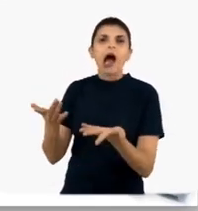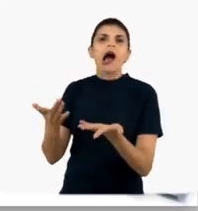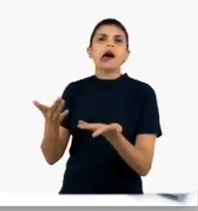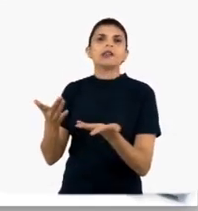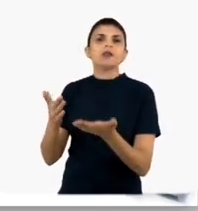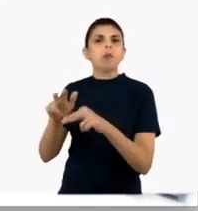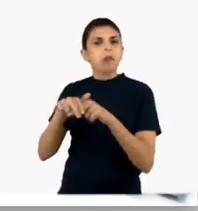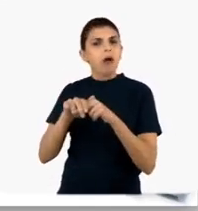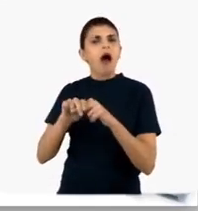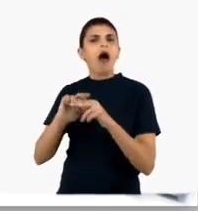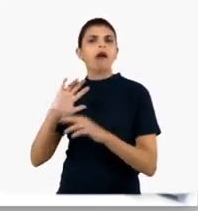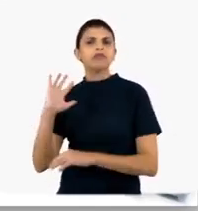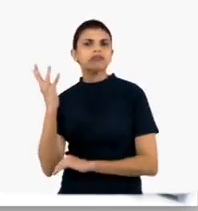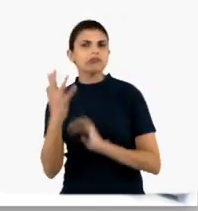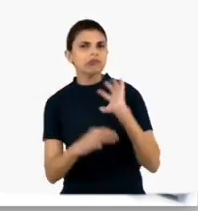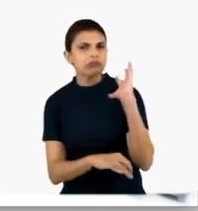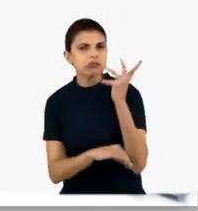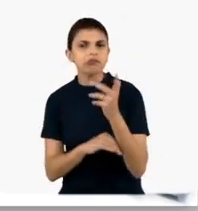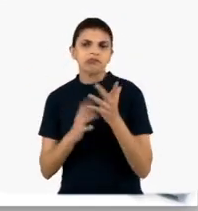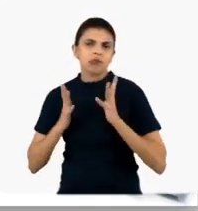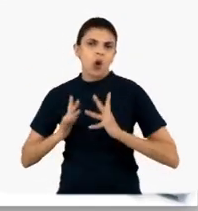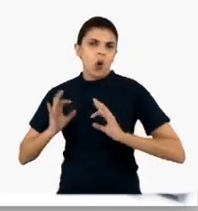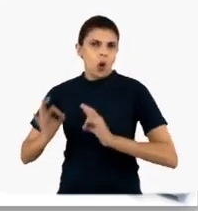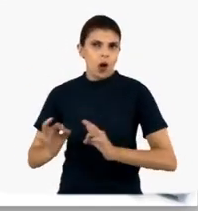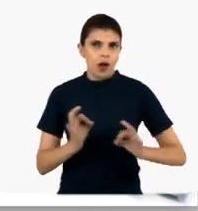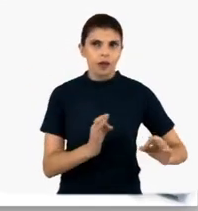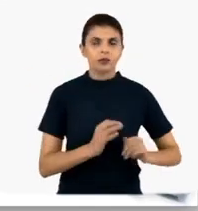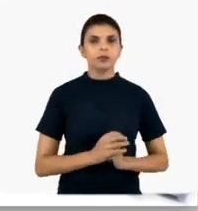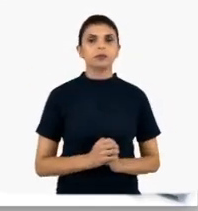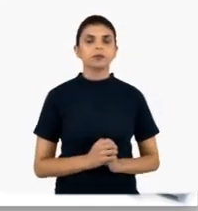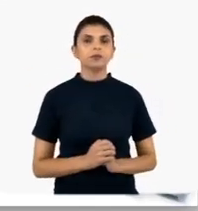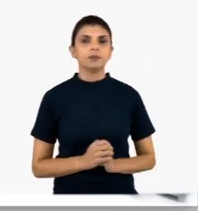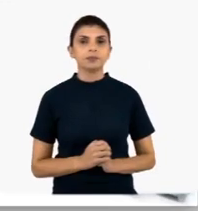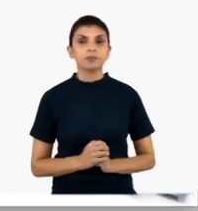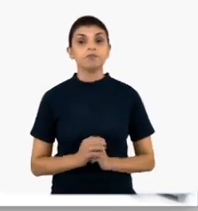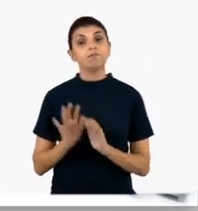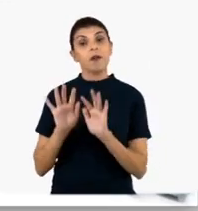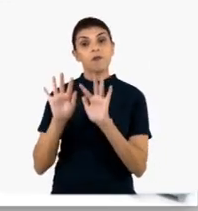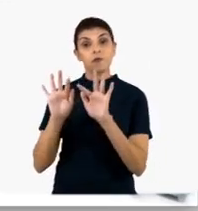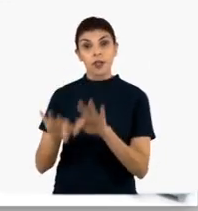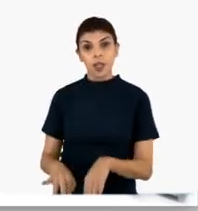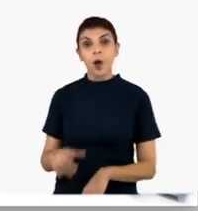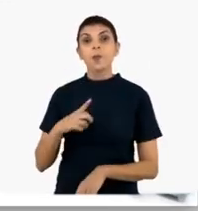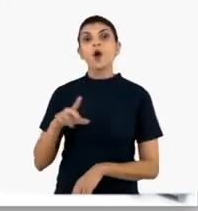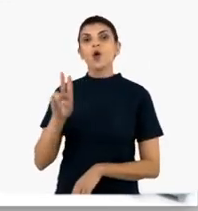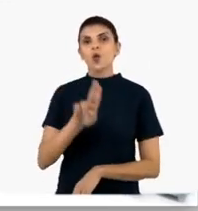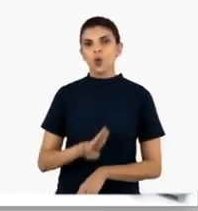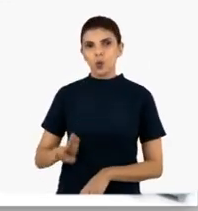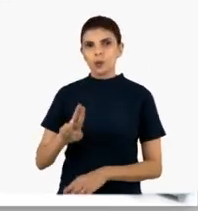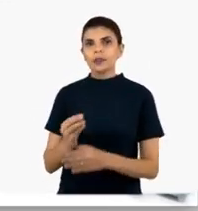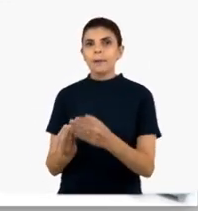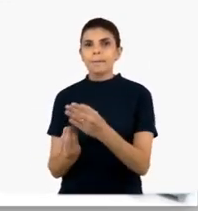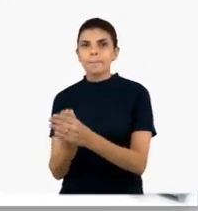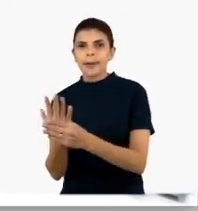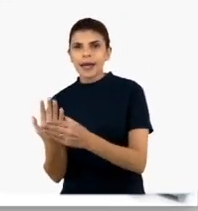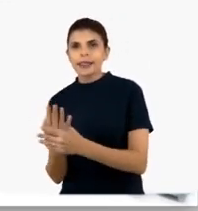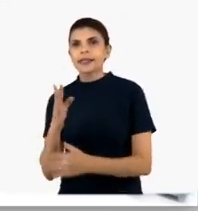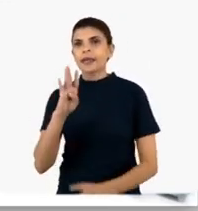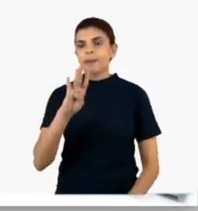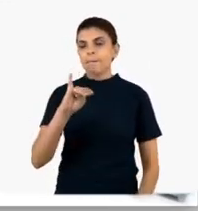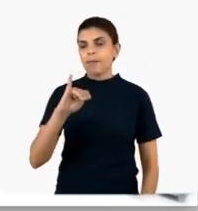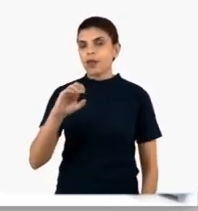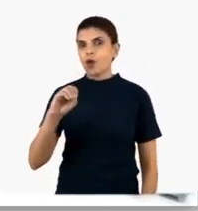descarte ecologicamente correto desses materiais. E, finalmente, a utilização de plantas